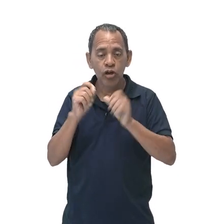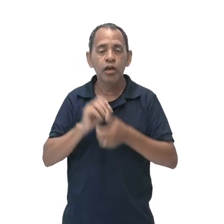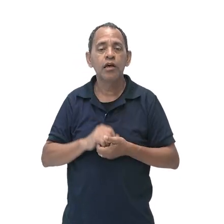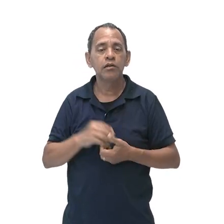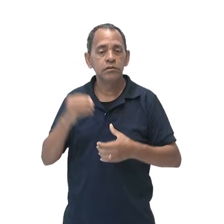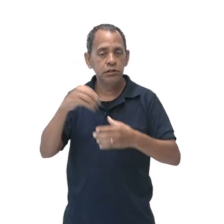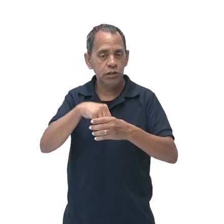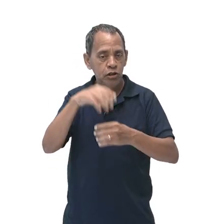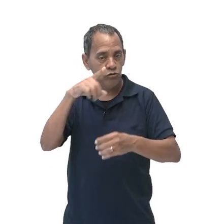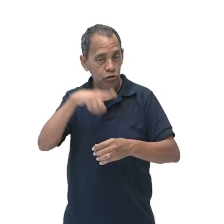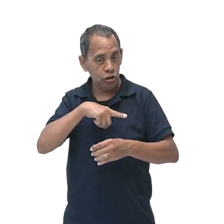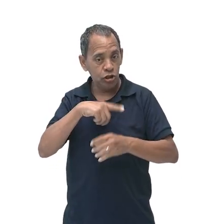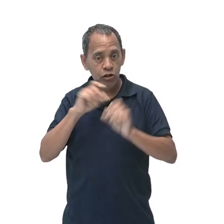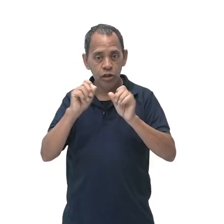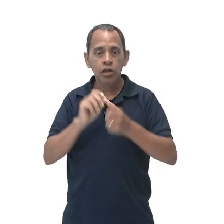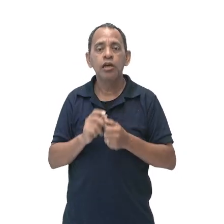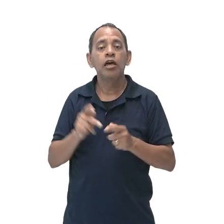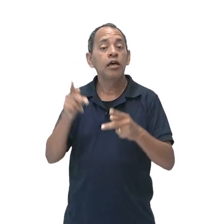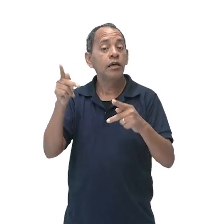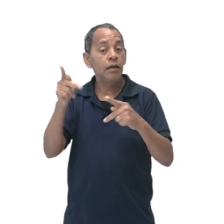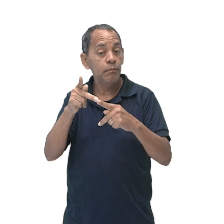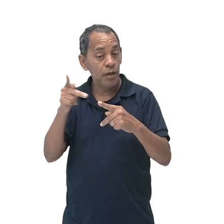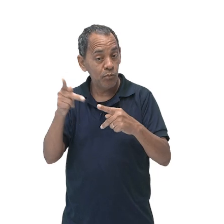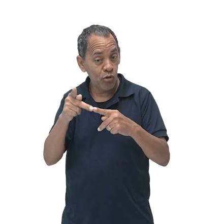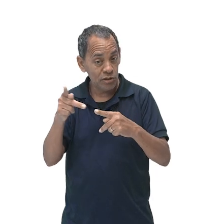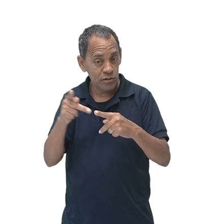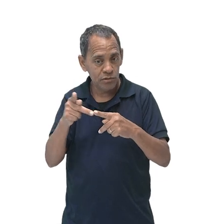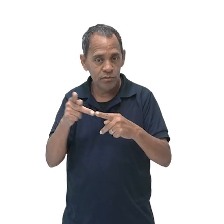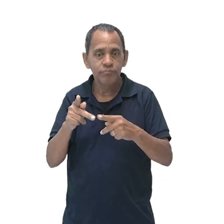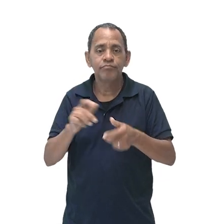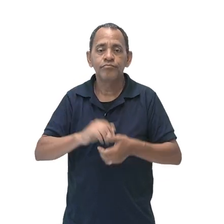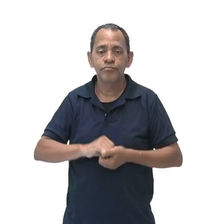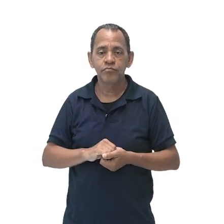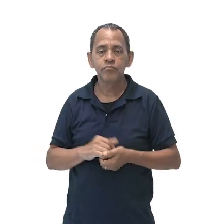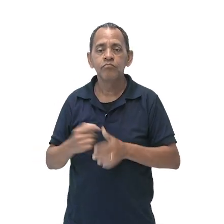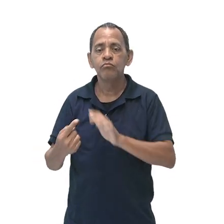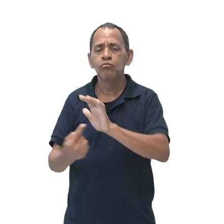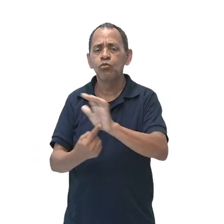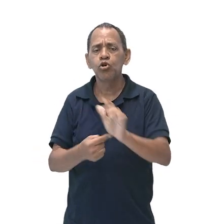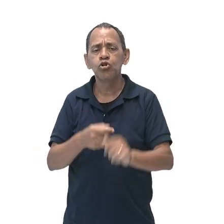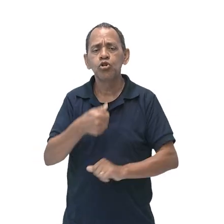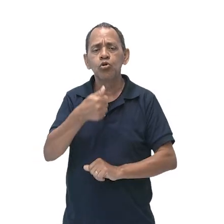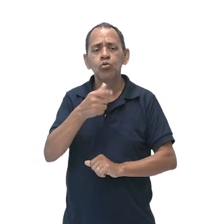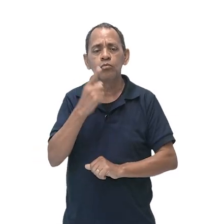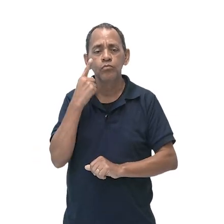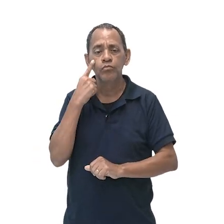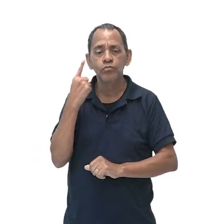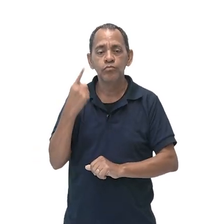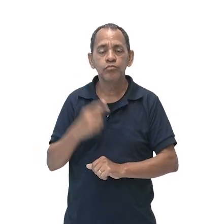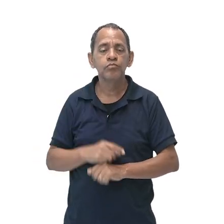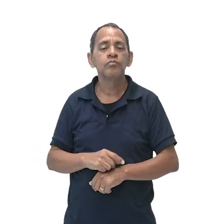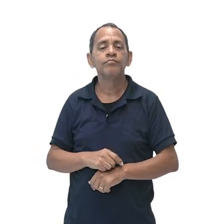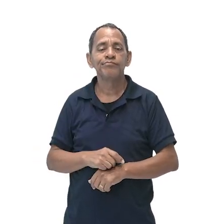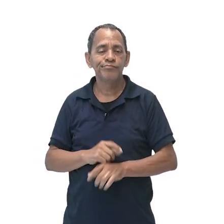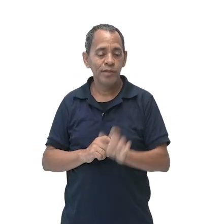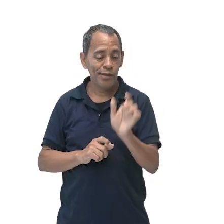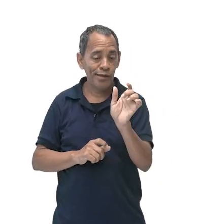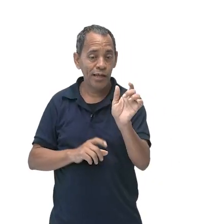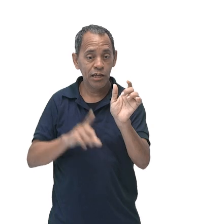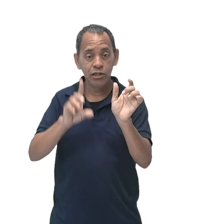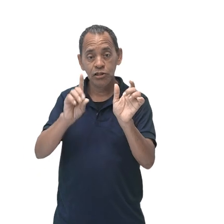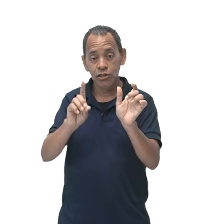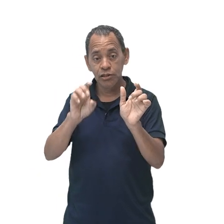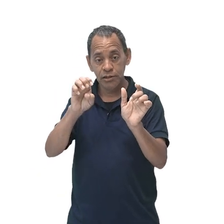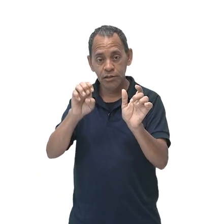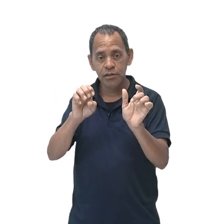presença das preposições. Então, destaco para vocês aqui uma preposição, a preposição de. Qual é a função